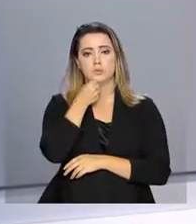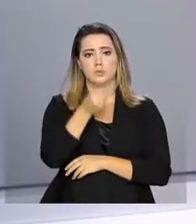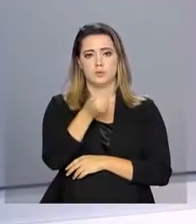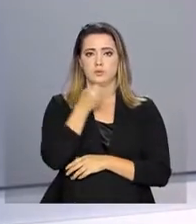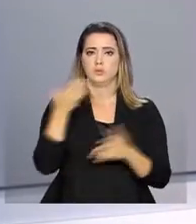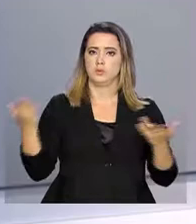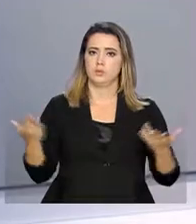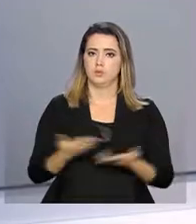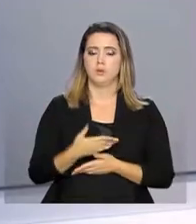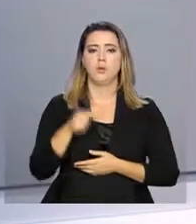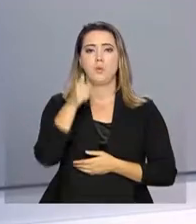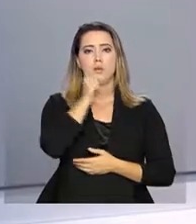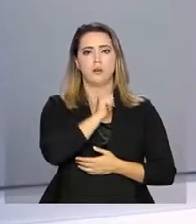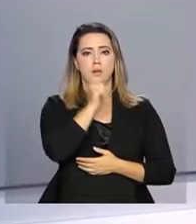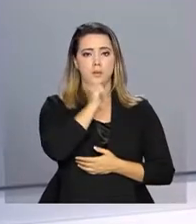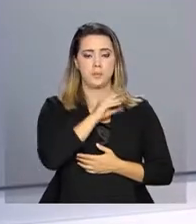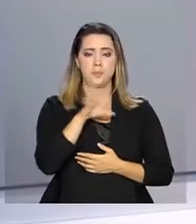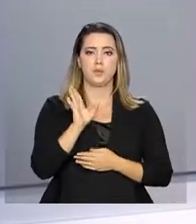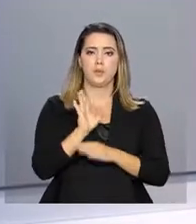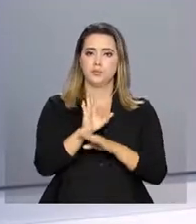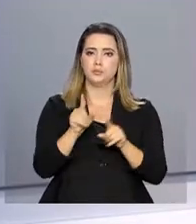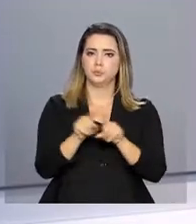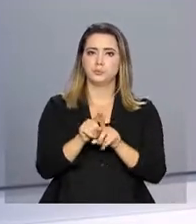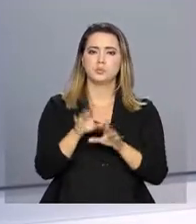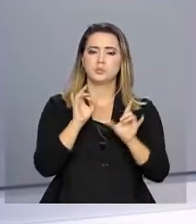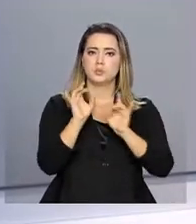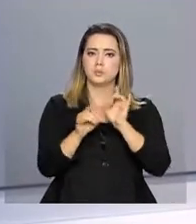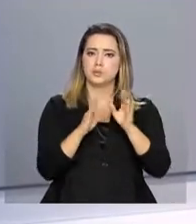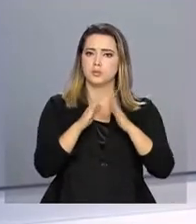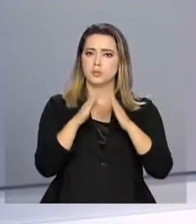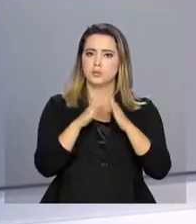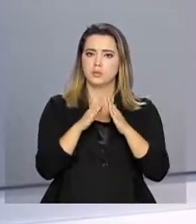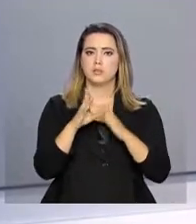entrevista neste momento Marta Cellier, assessora especial